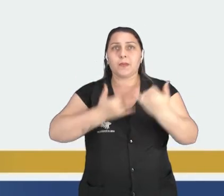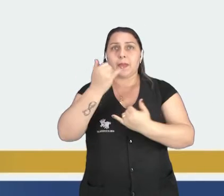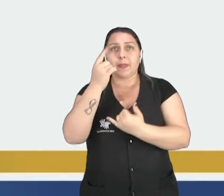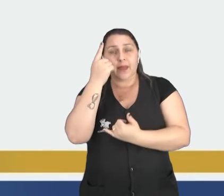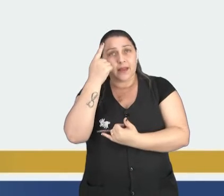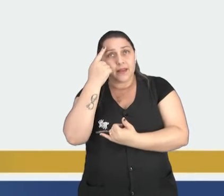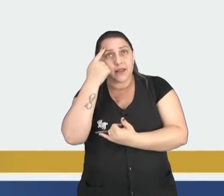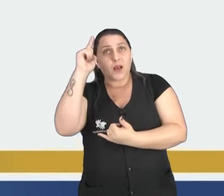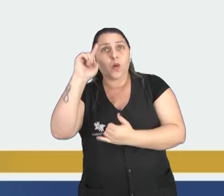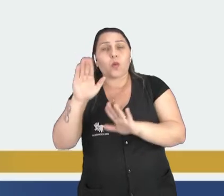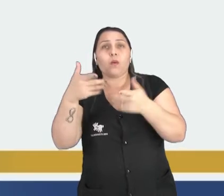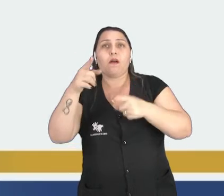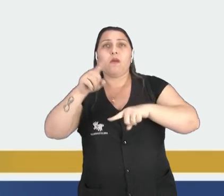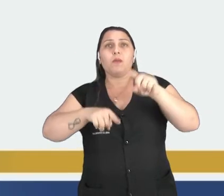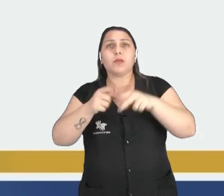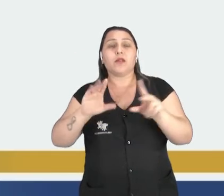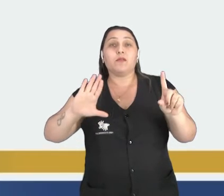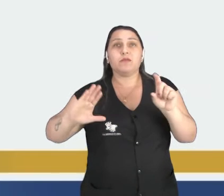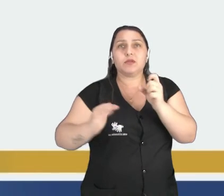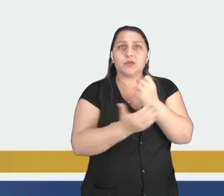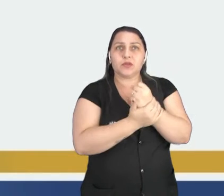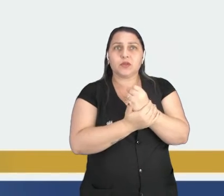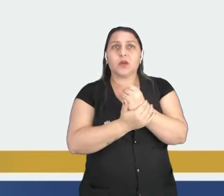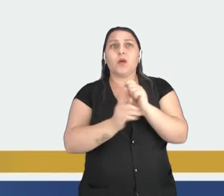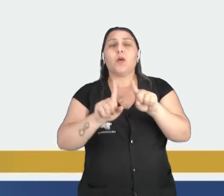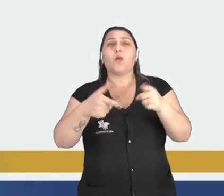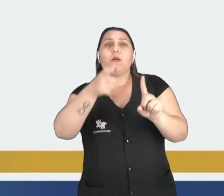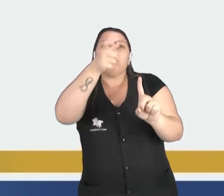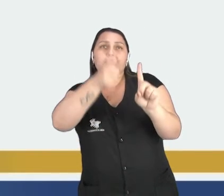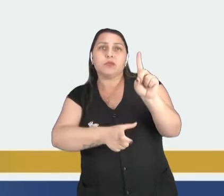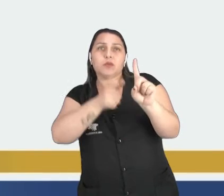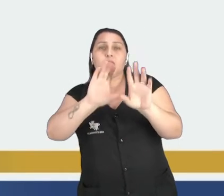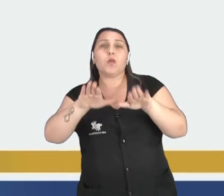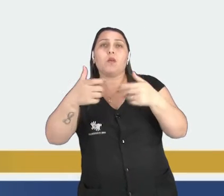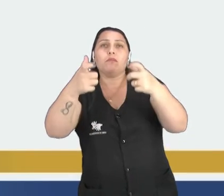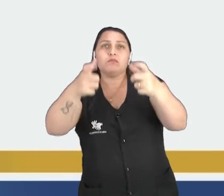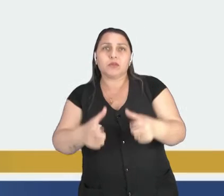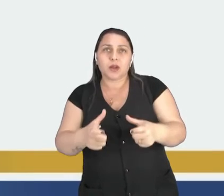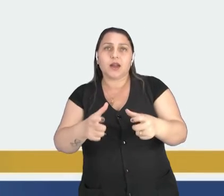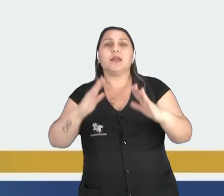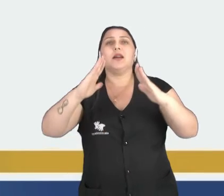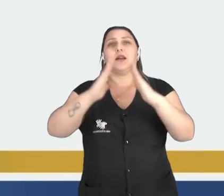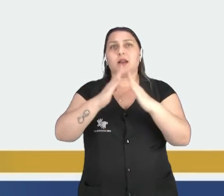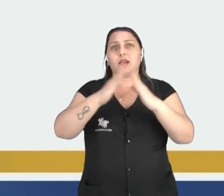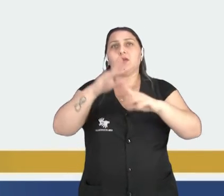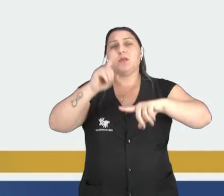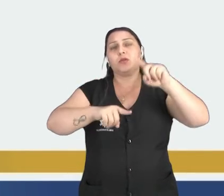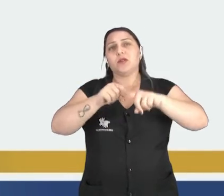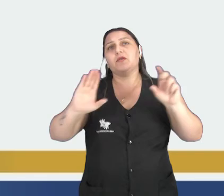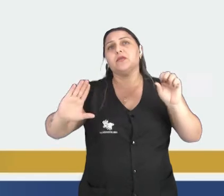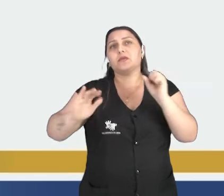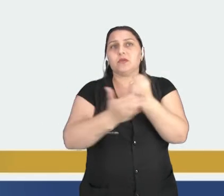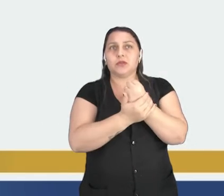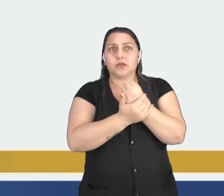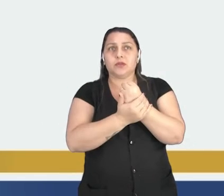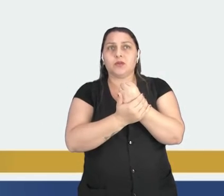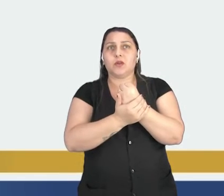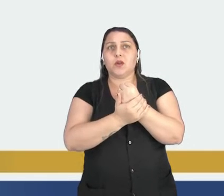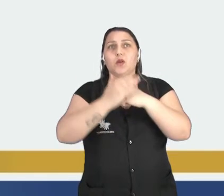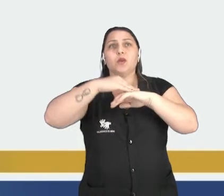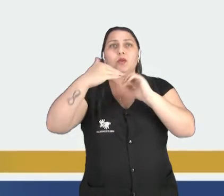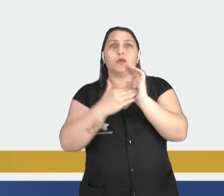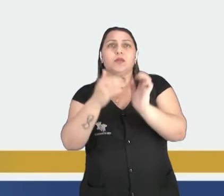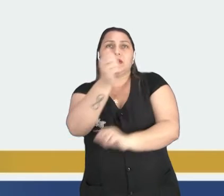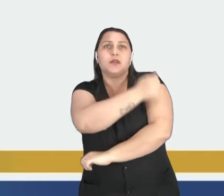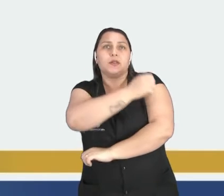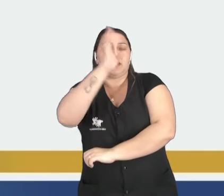é adivinhar qual objeto foi escondido por qual personagem e em qual cômodo da casa o objeto foi escondido. Todos